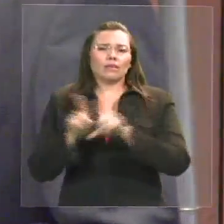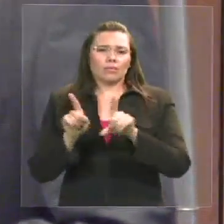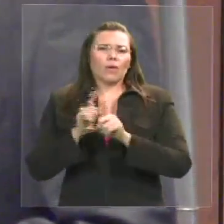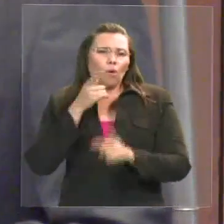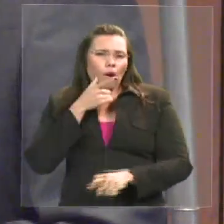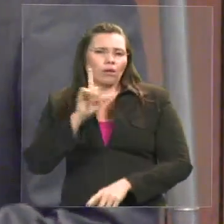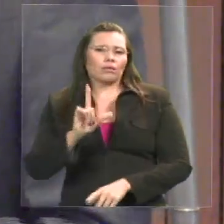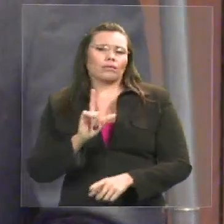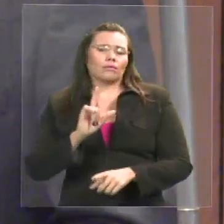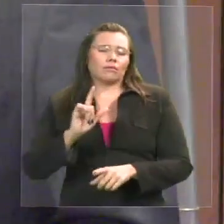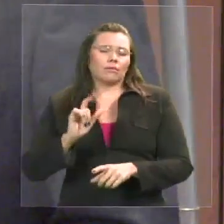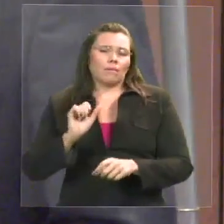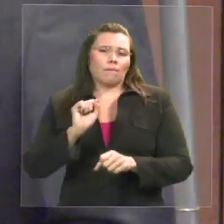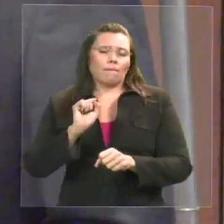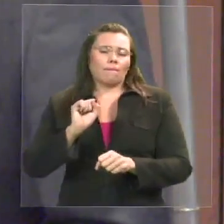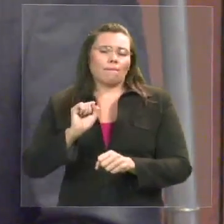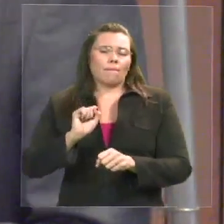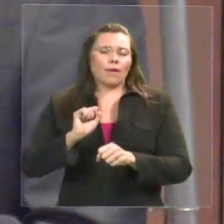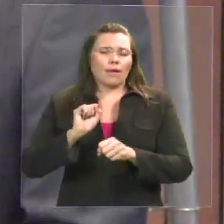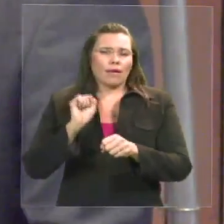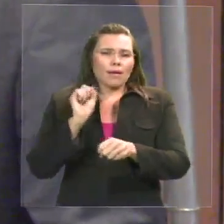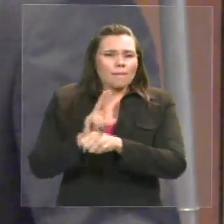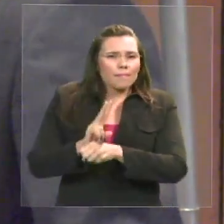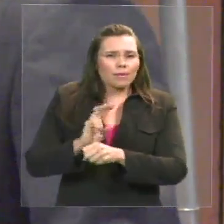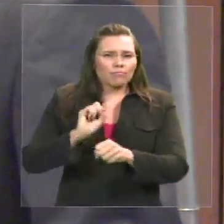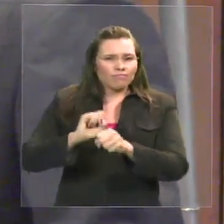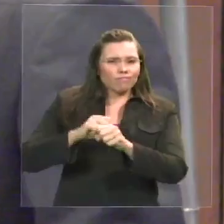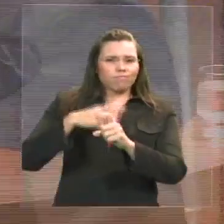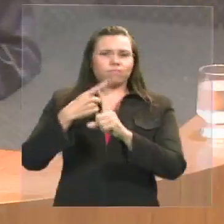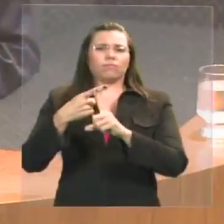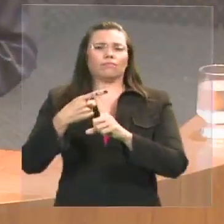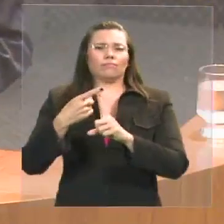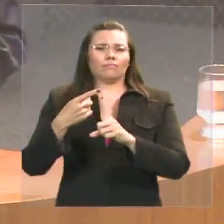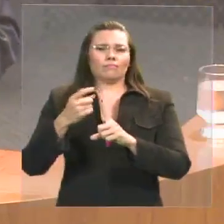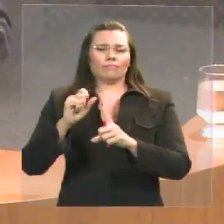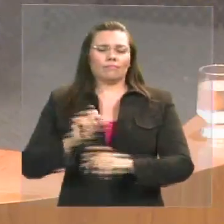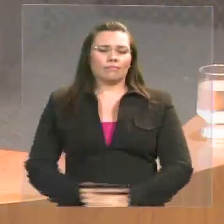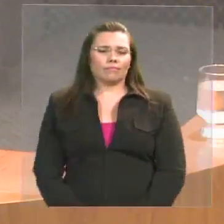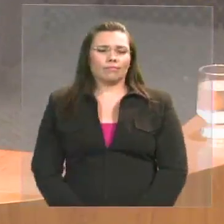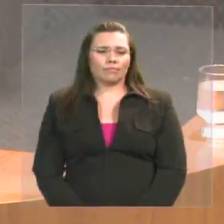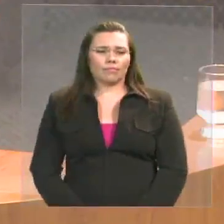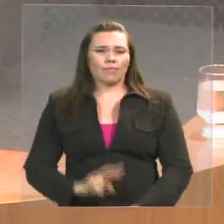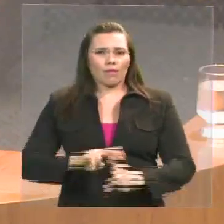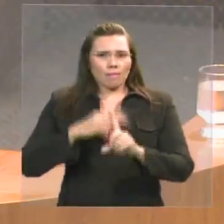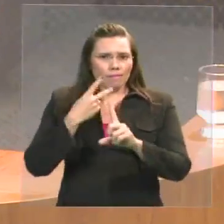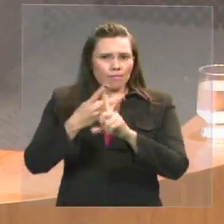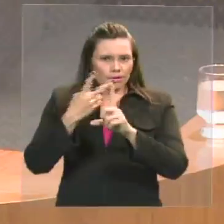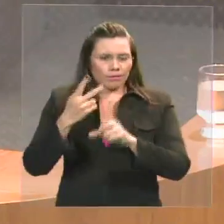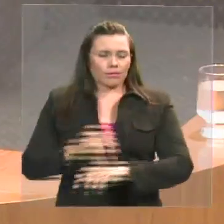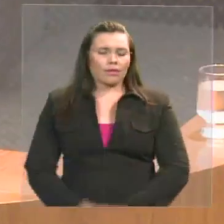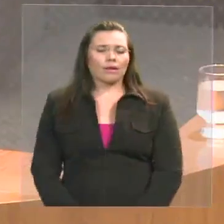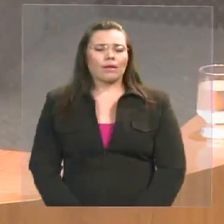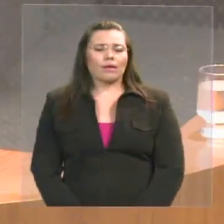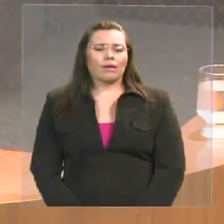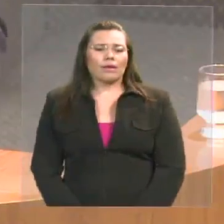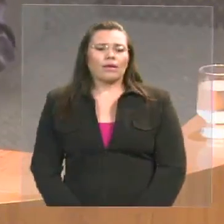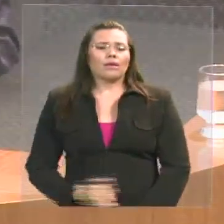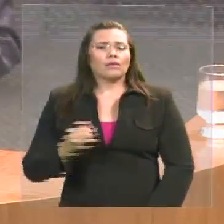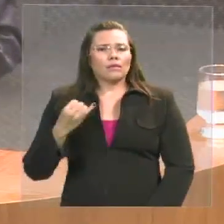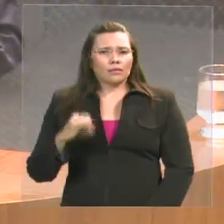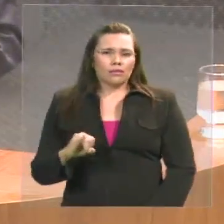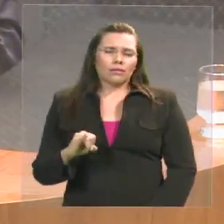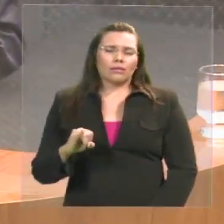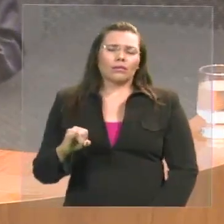cada posto de trabalho que vai ser gerado, deputados, nós vamos ter a isenção de